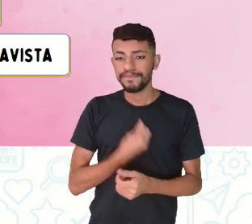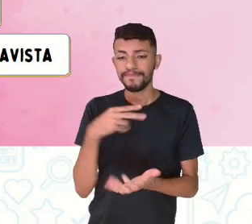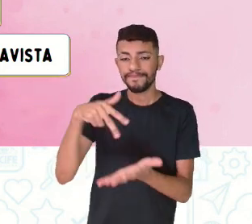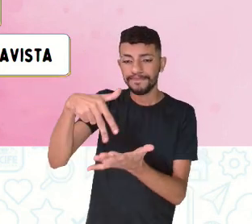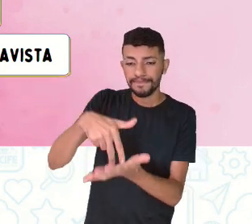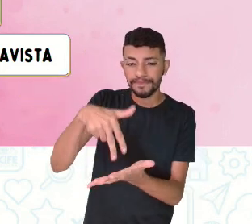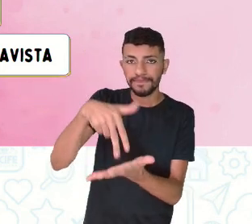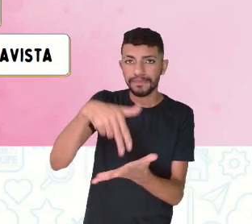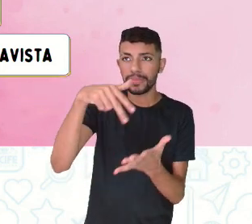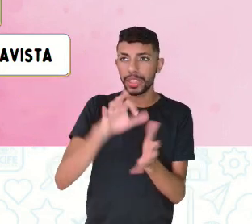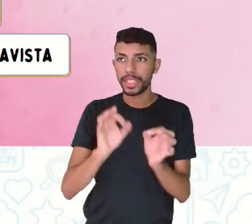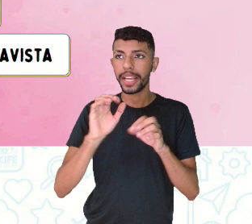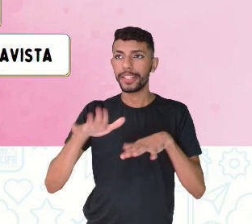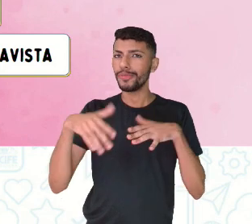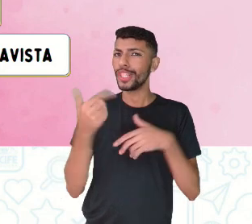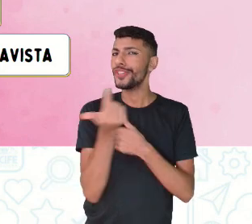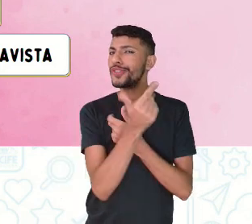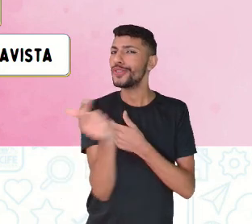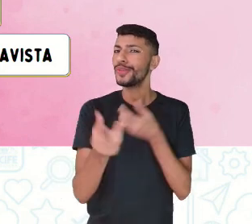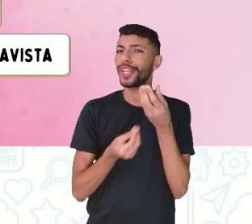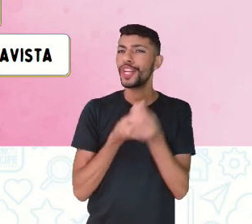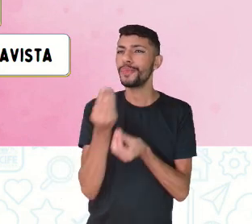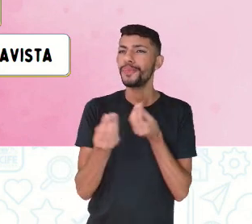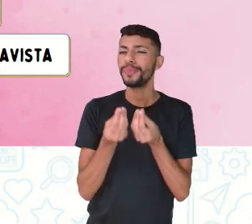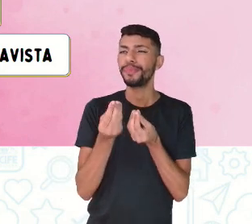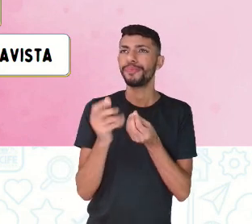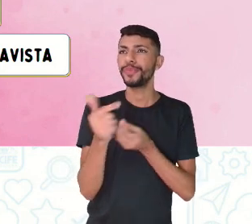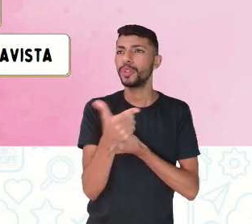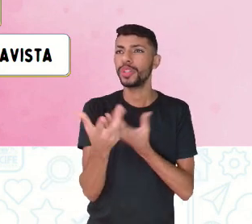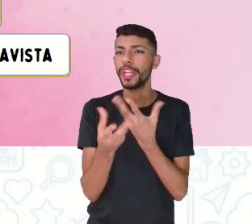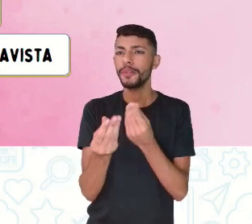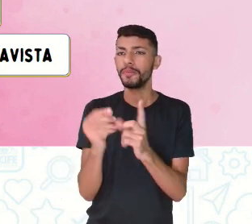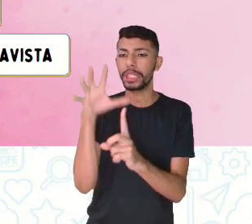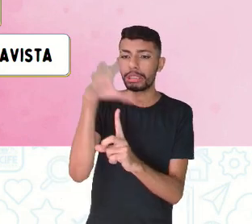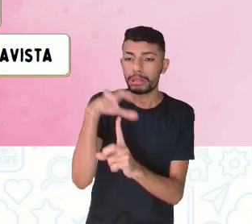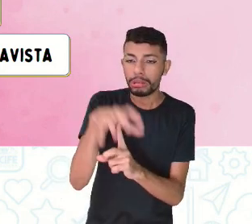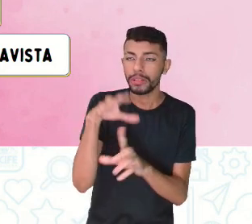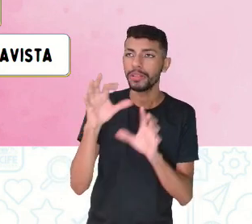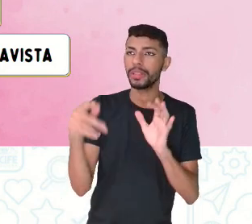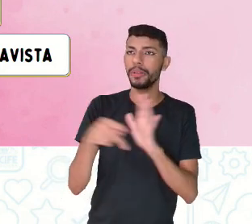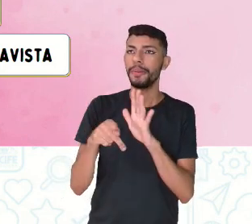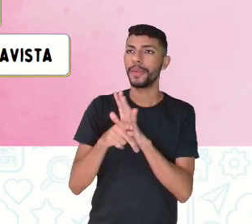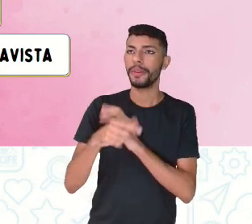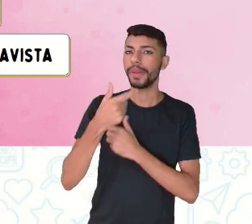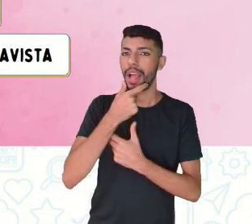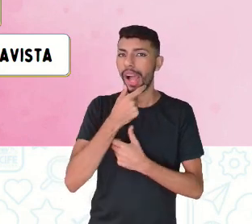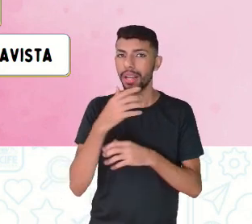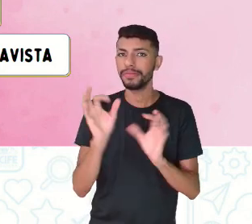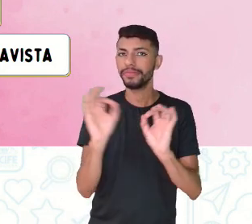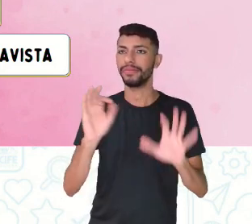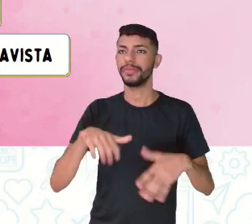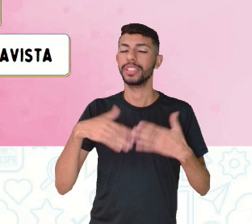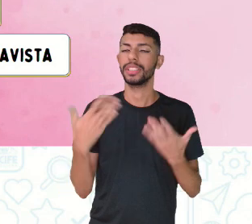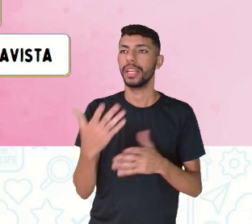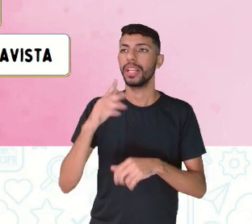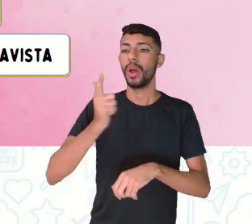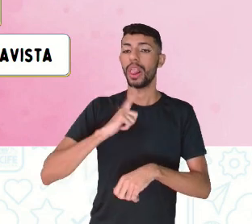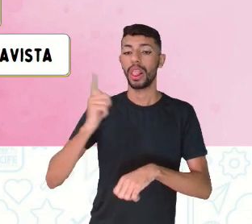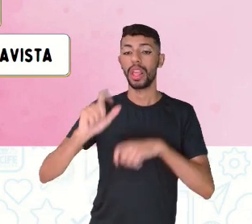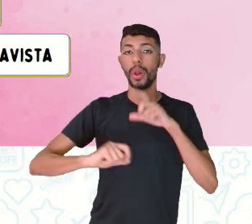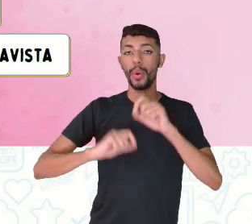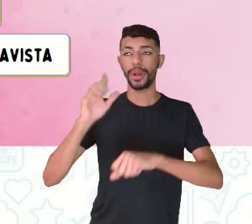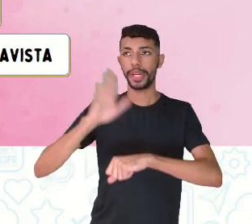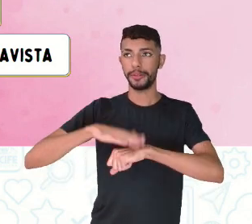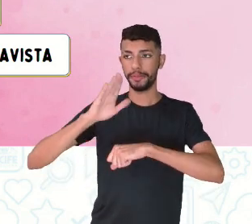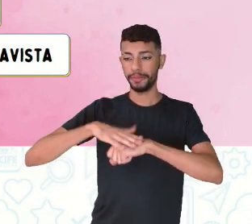há muita interferência, né, da metrópole inglesa. Então, Então, eles tinham uma certa autonomia,